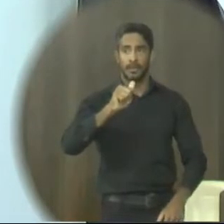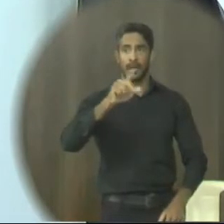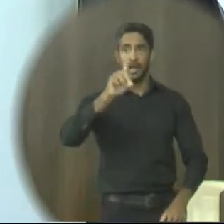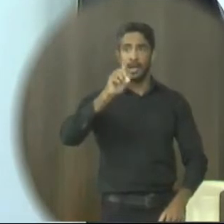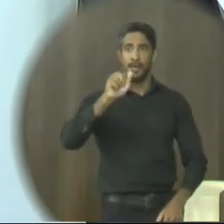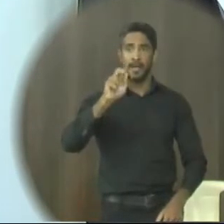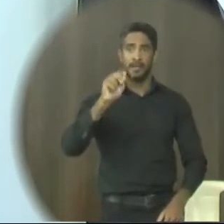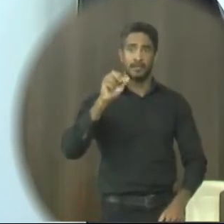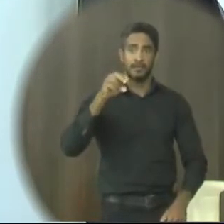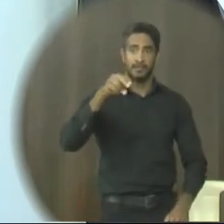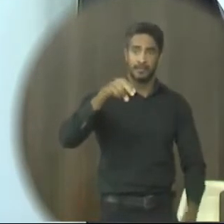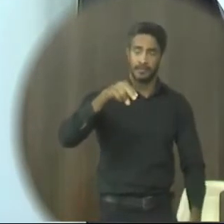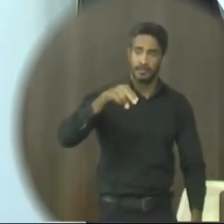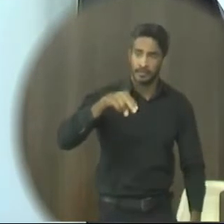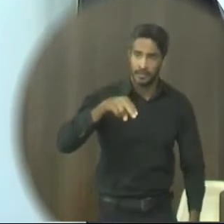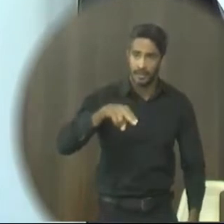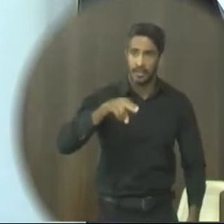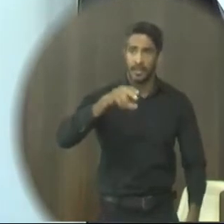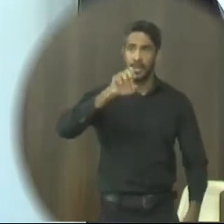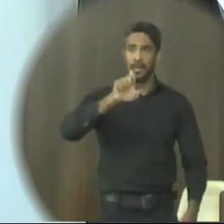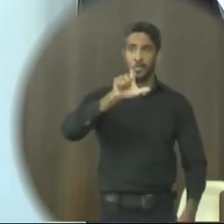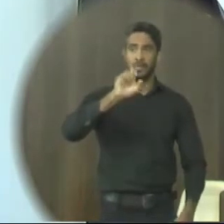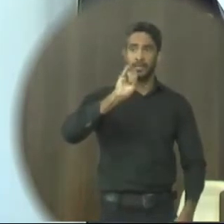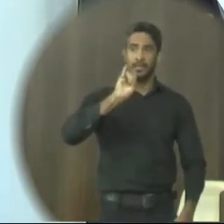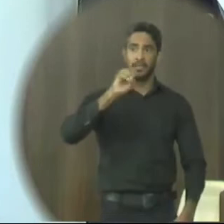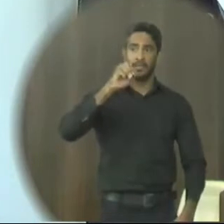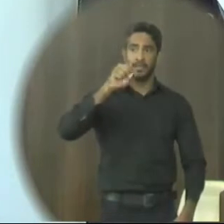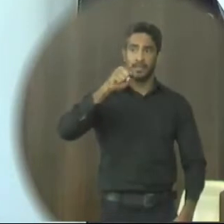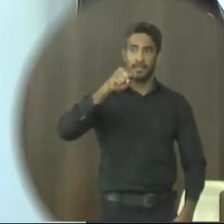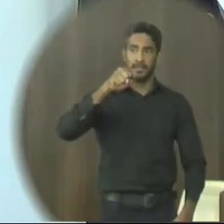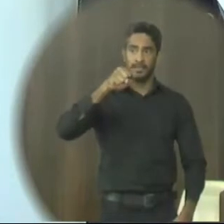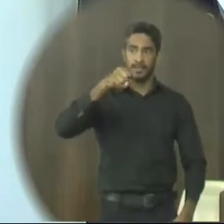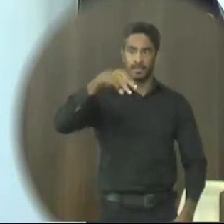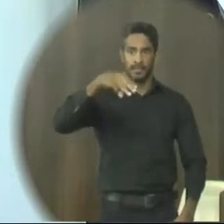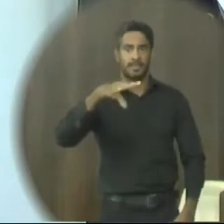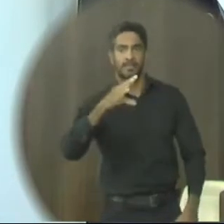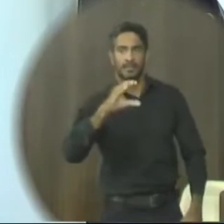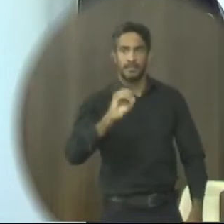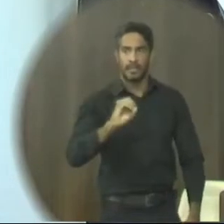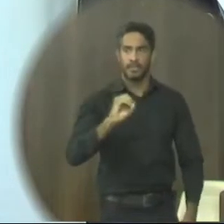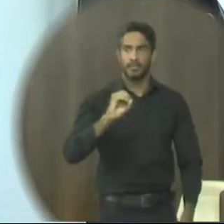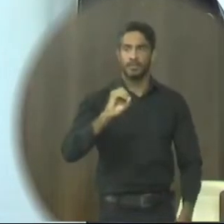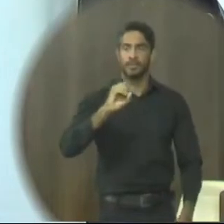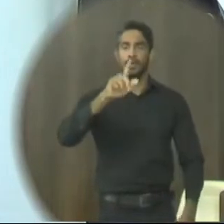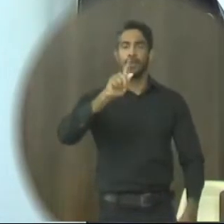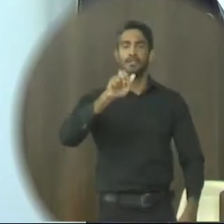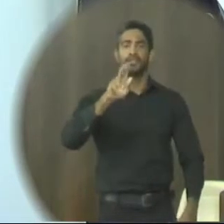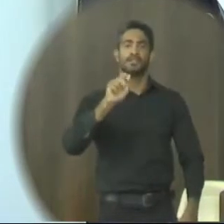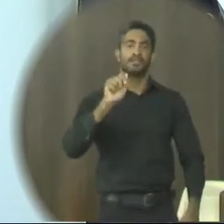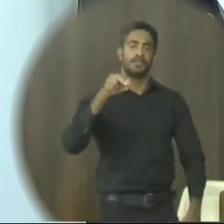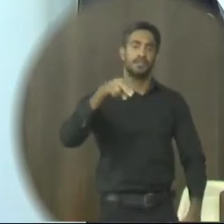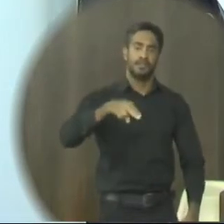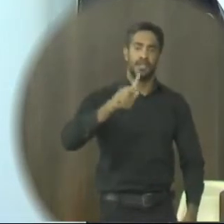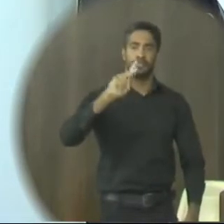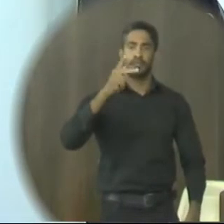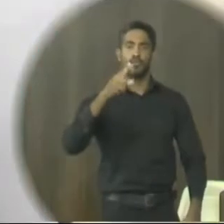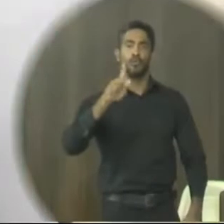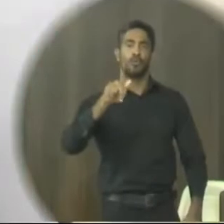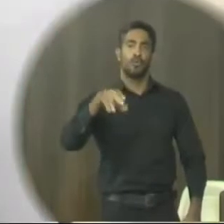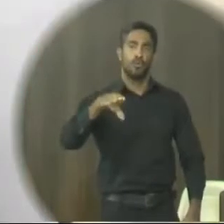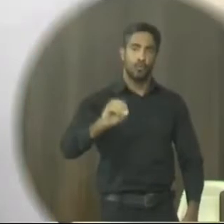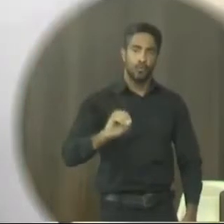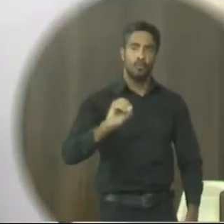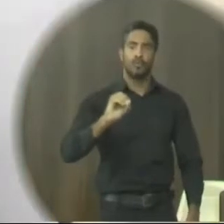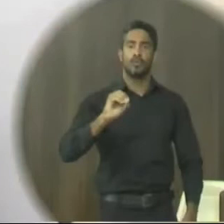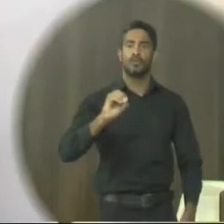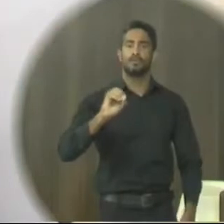Derlan Miranda dos Reis, Elismácio Borges Ferreira, Gerson do Espírito Santo, Hugo Leonardo Dias